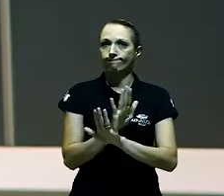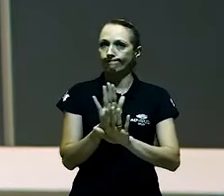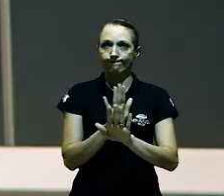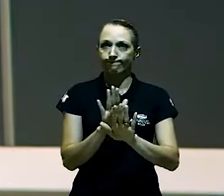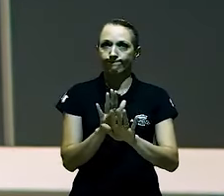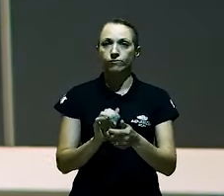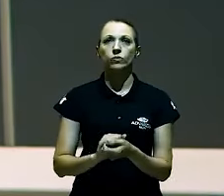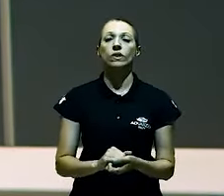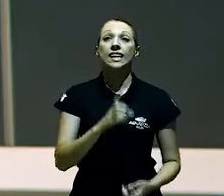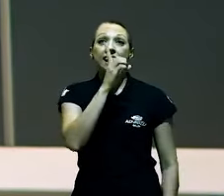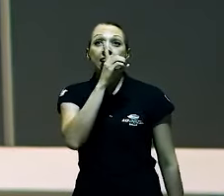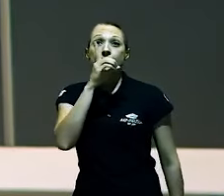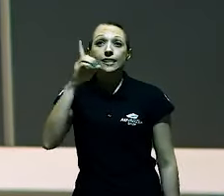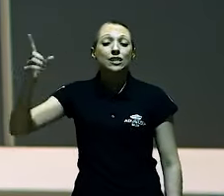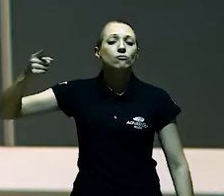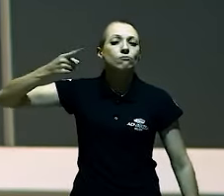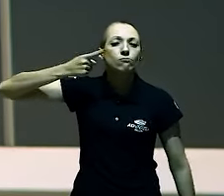dizer: Deus calculou.